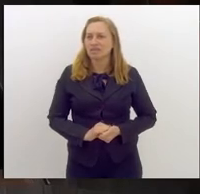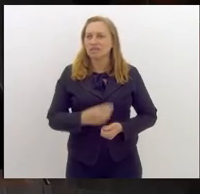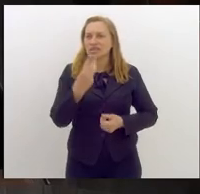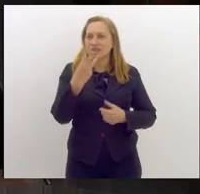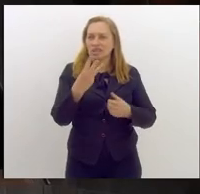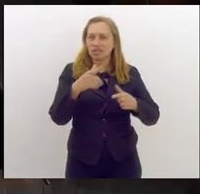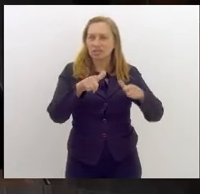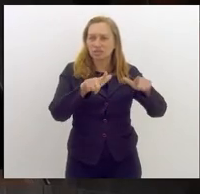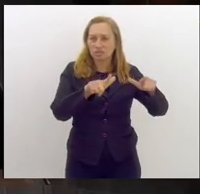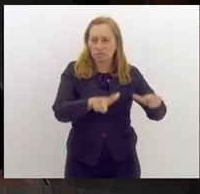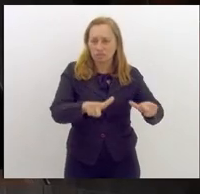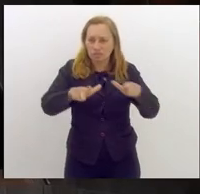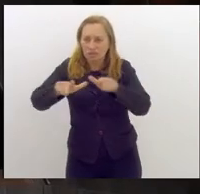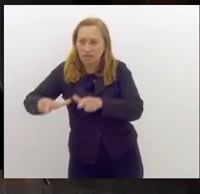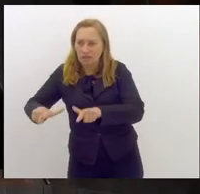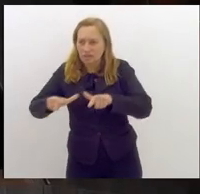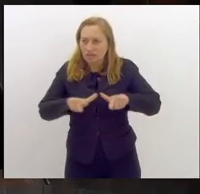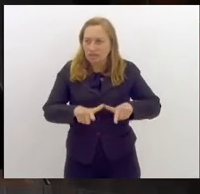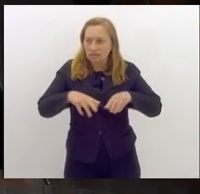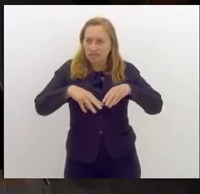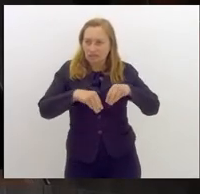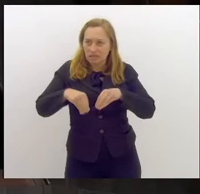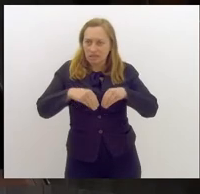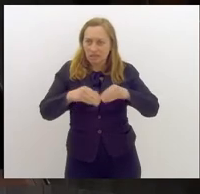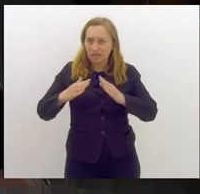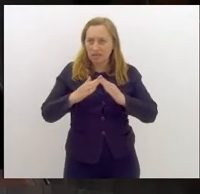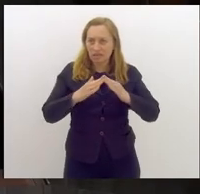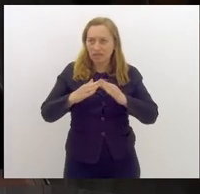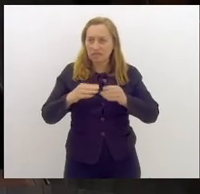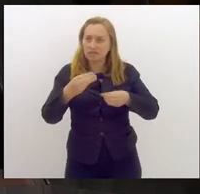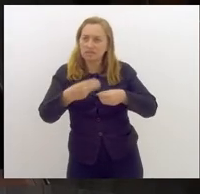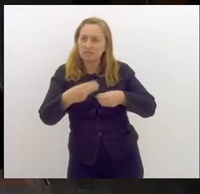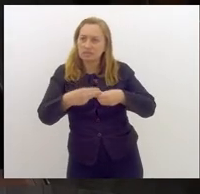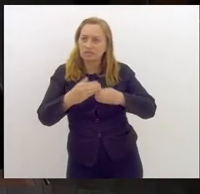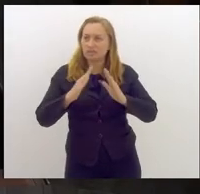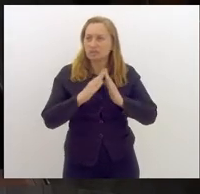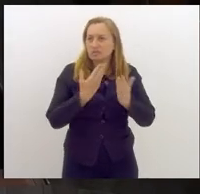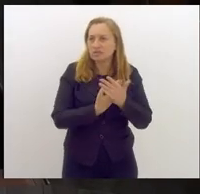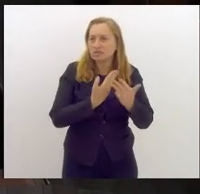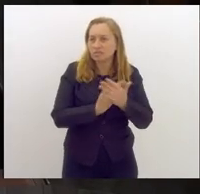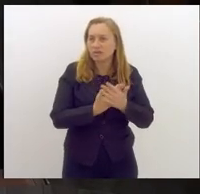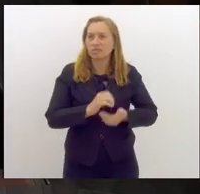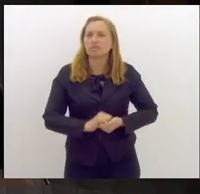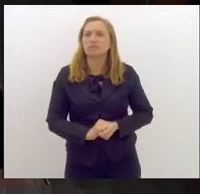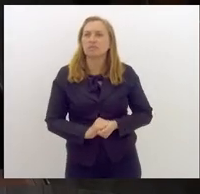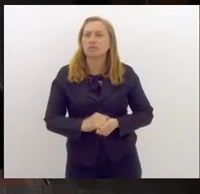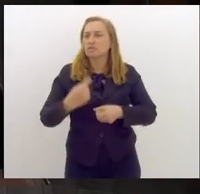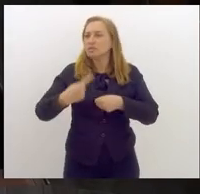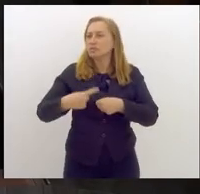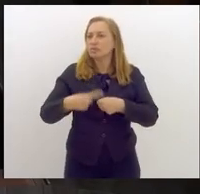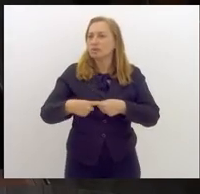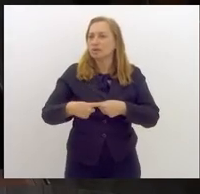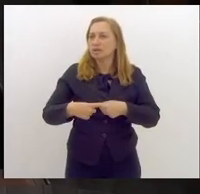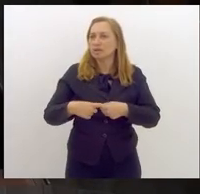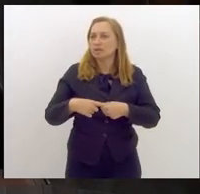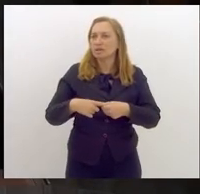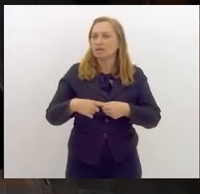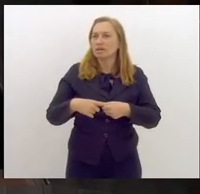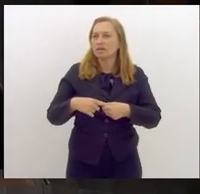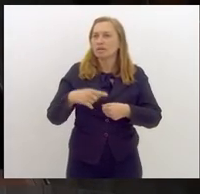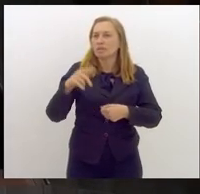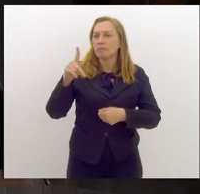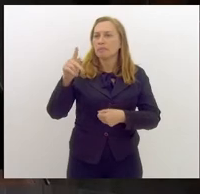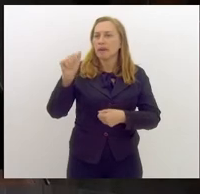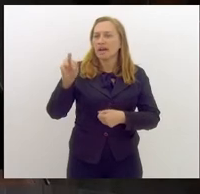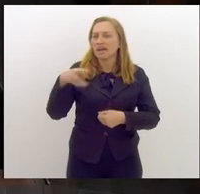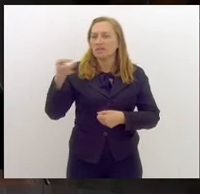lotes de terra ao lado de uma escola municipal no bairro de Barão de Vassouras